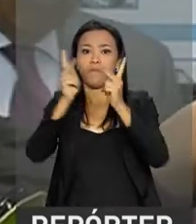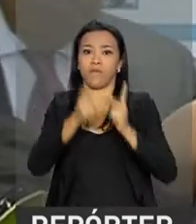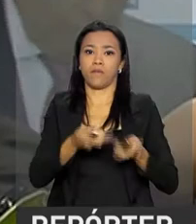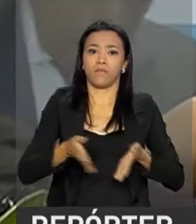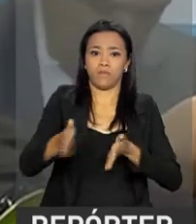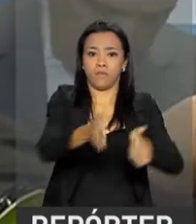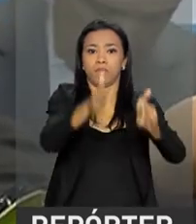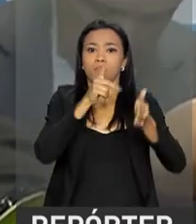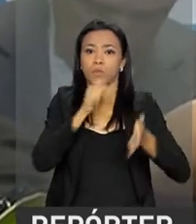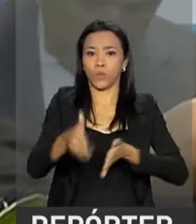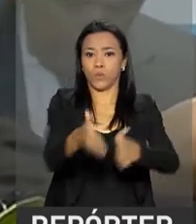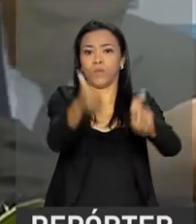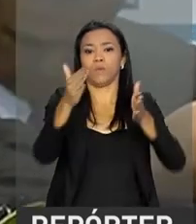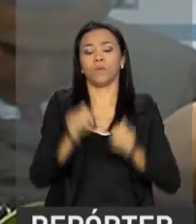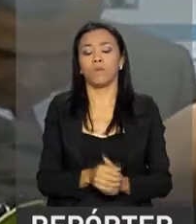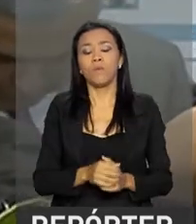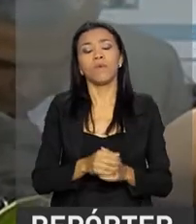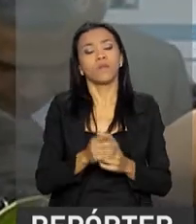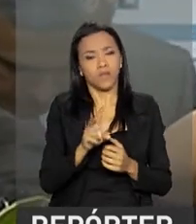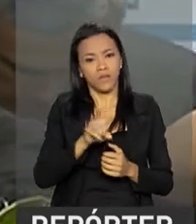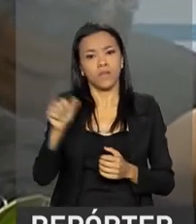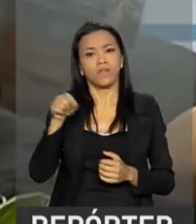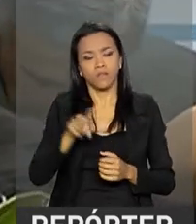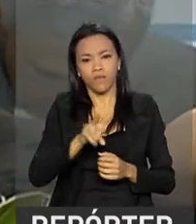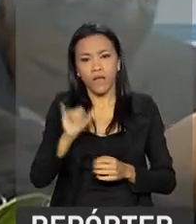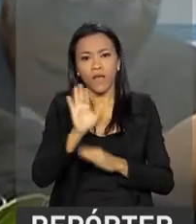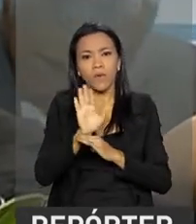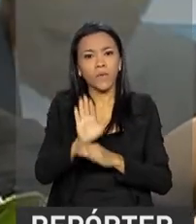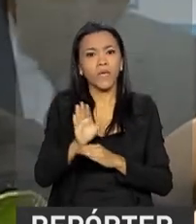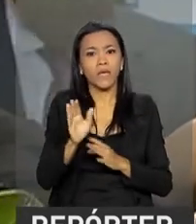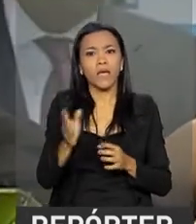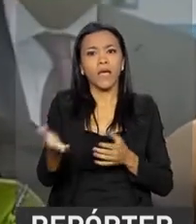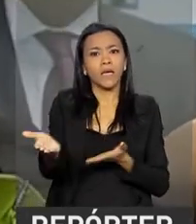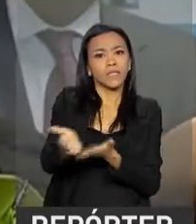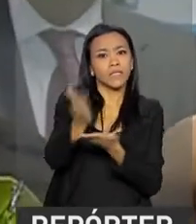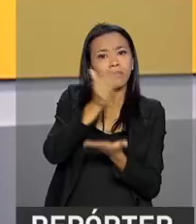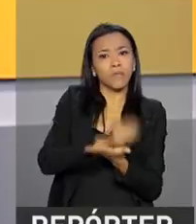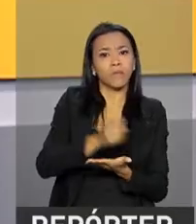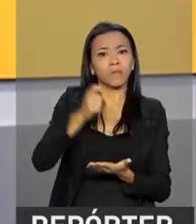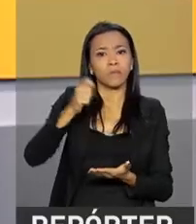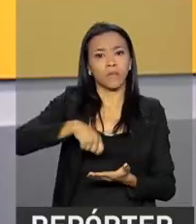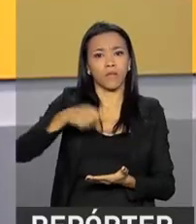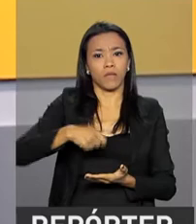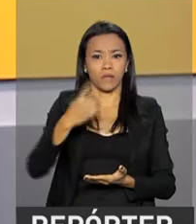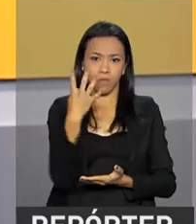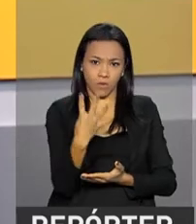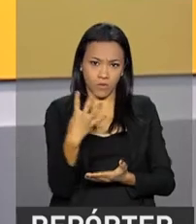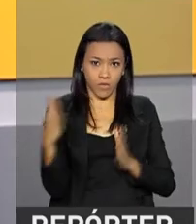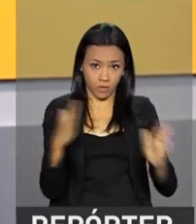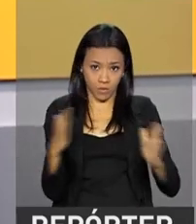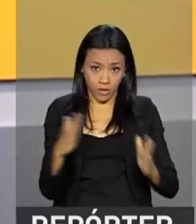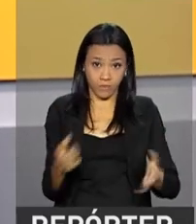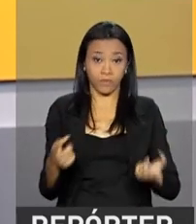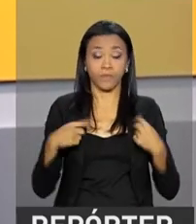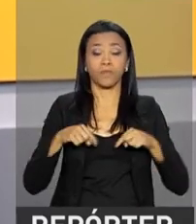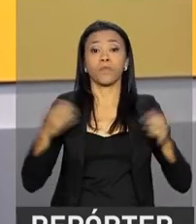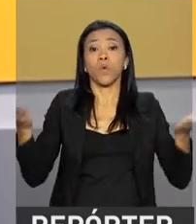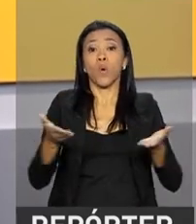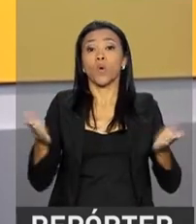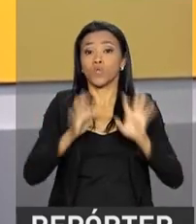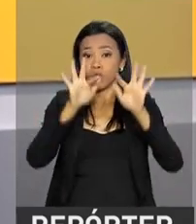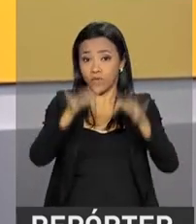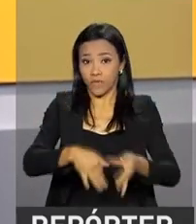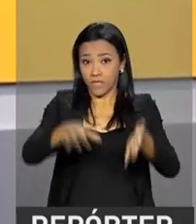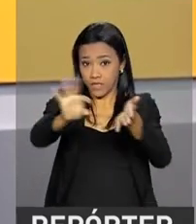ora renovada permitirá que antecipamos o prazo de até quatro meses olha e terminam hoje as inscrições para o